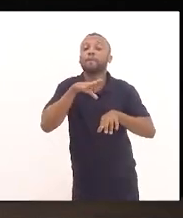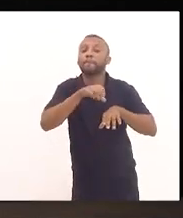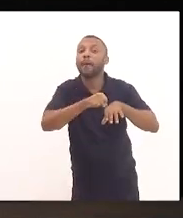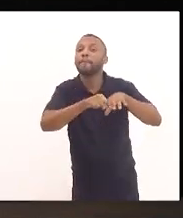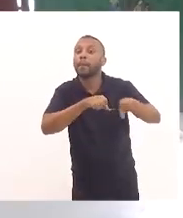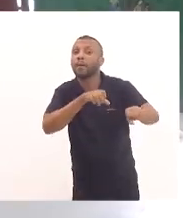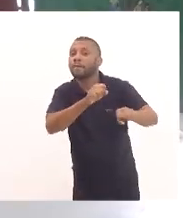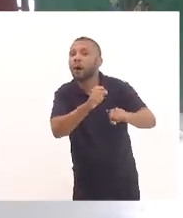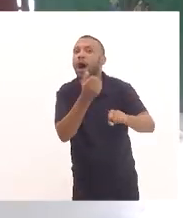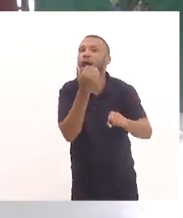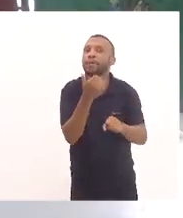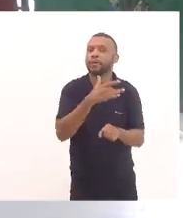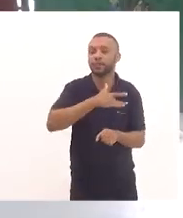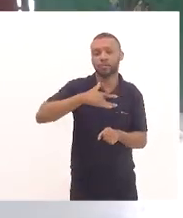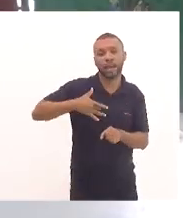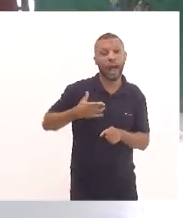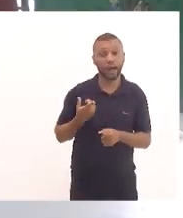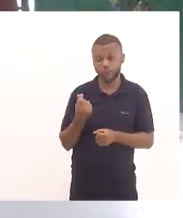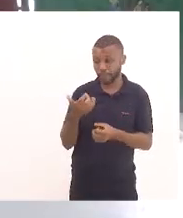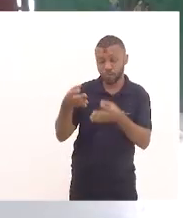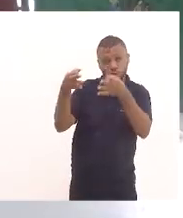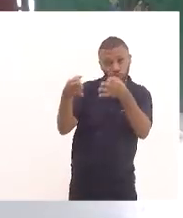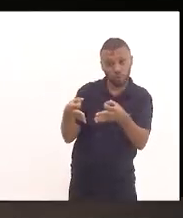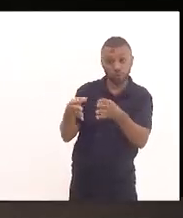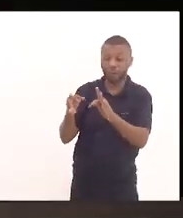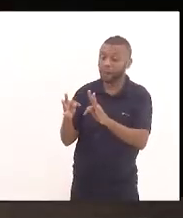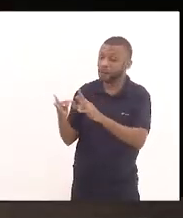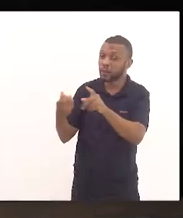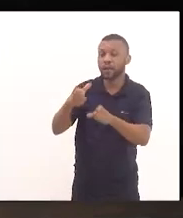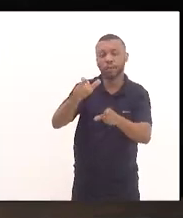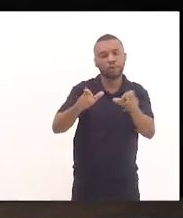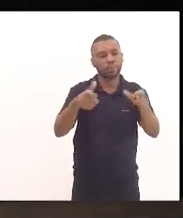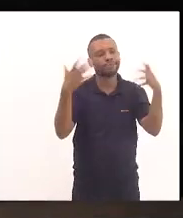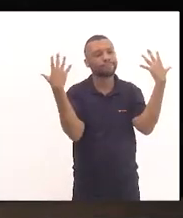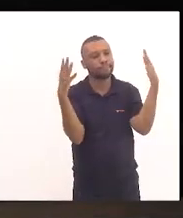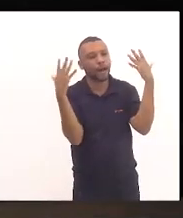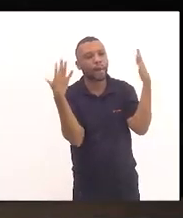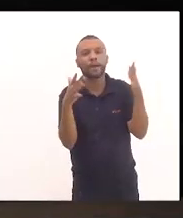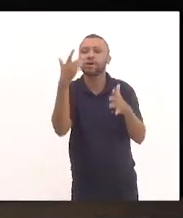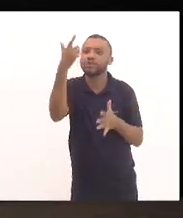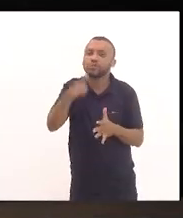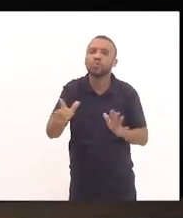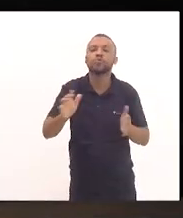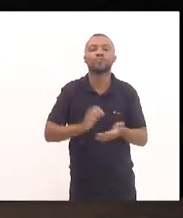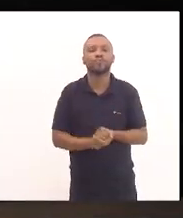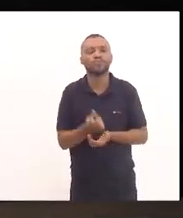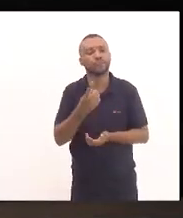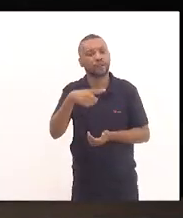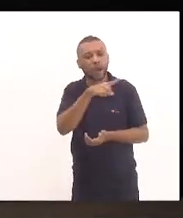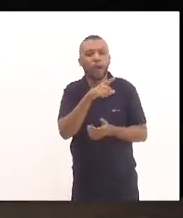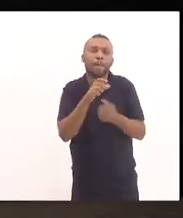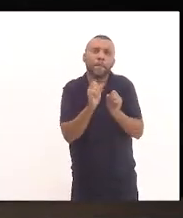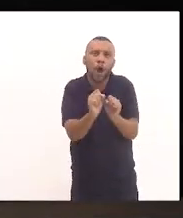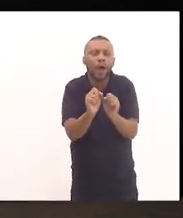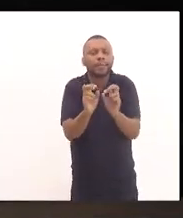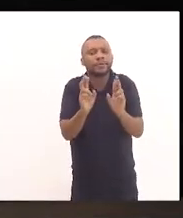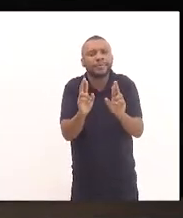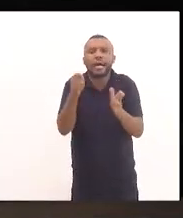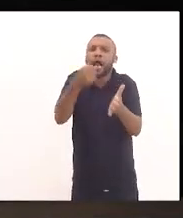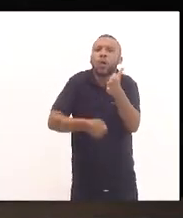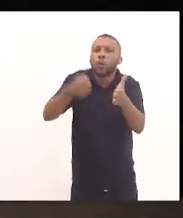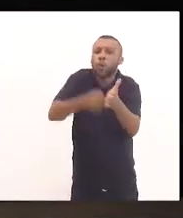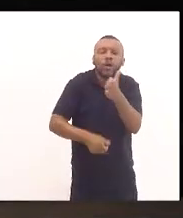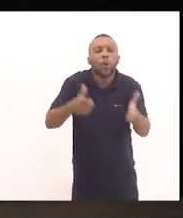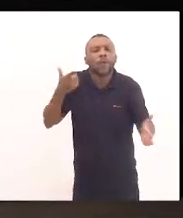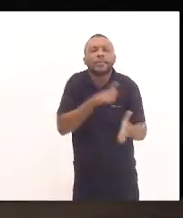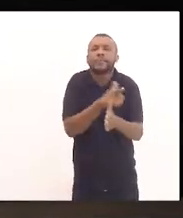preço justo para todas as pessoas. Então, parabéns mais uma vez e que siga frutuosa a luta